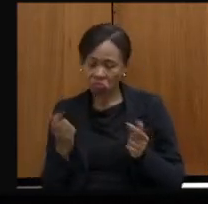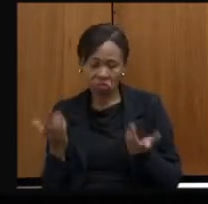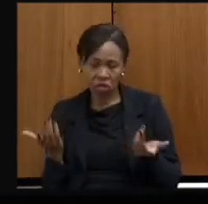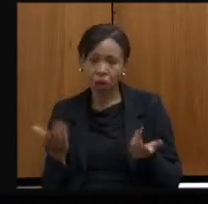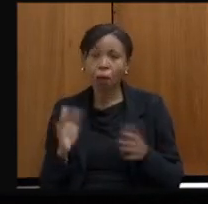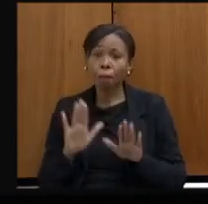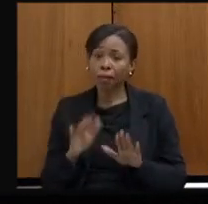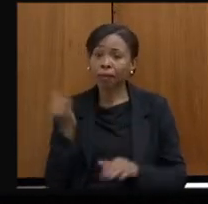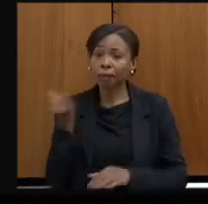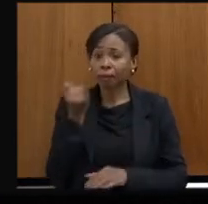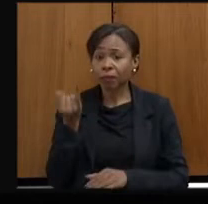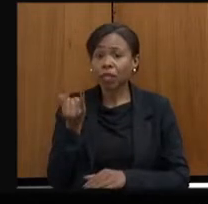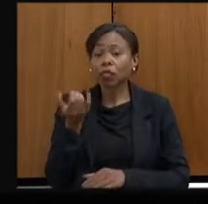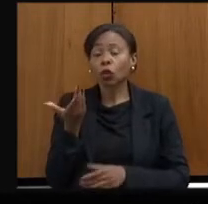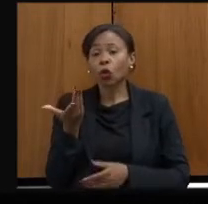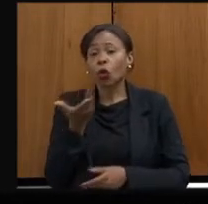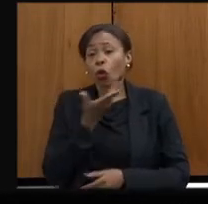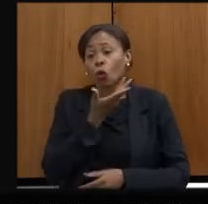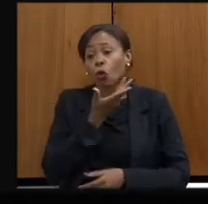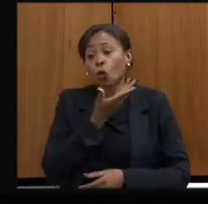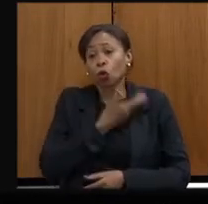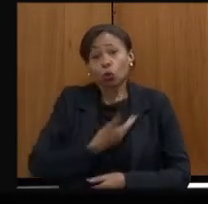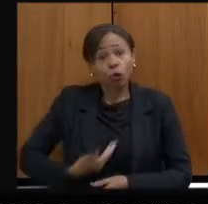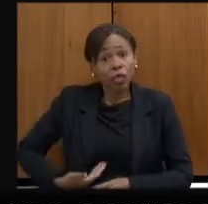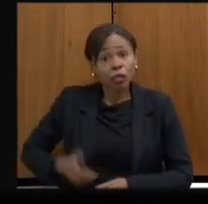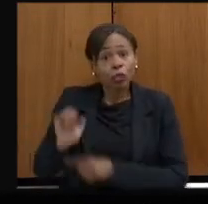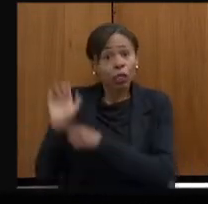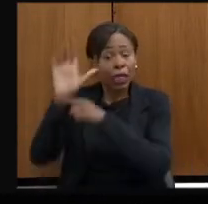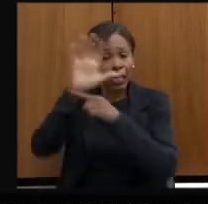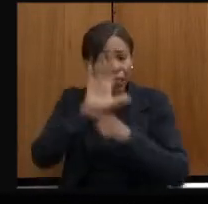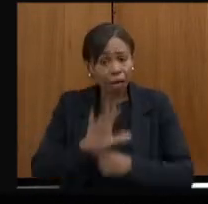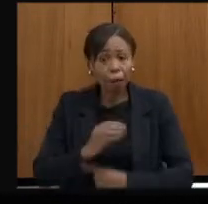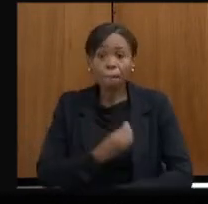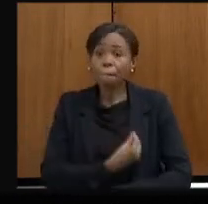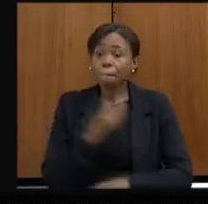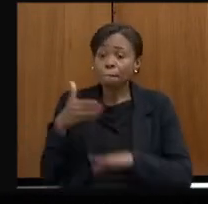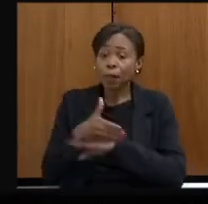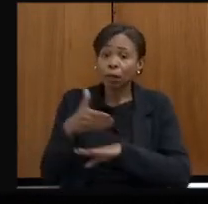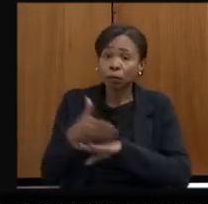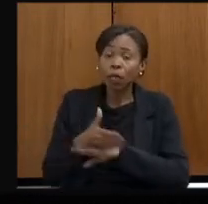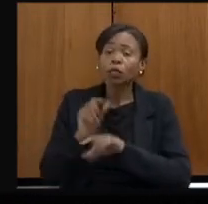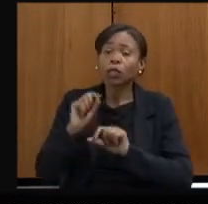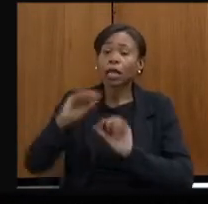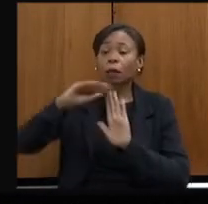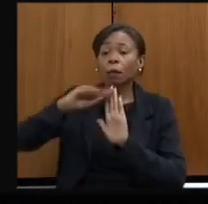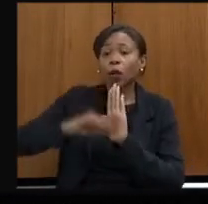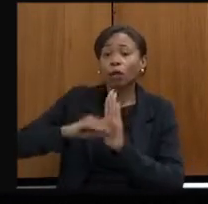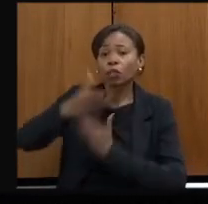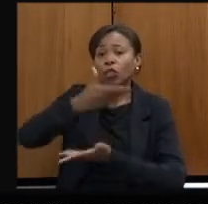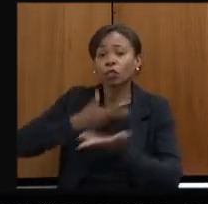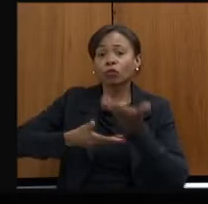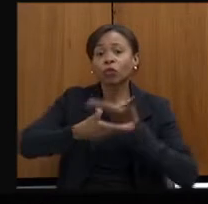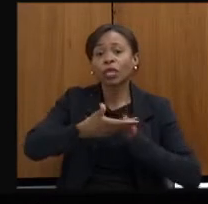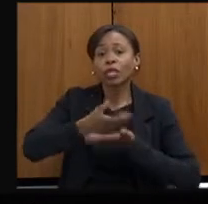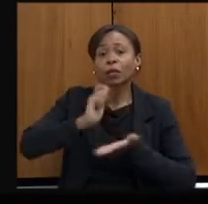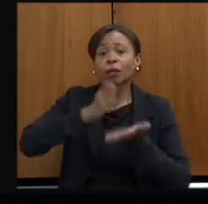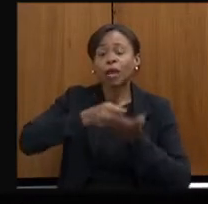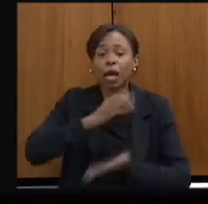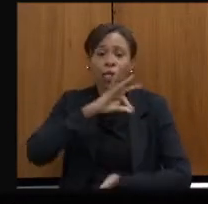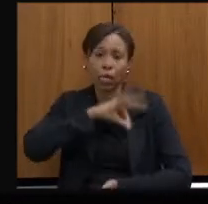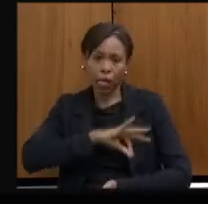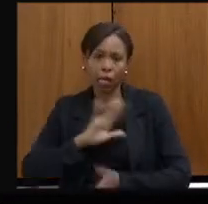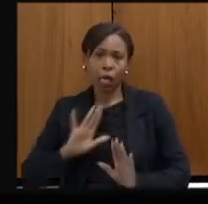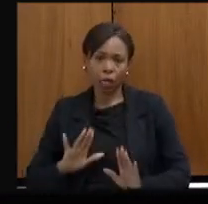uma participação federativa na construção de programas de transferência de renda. O Observatório das